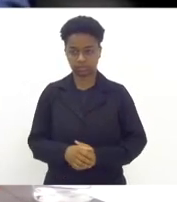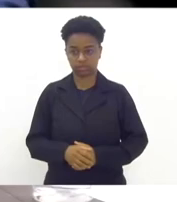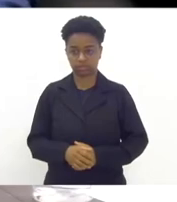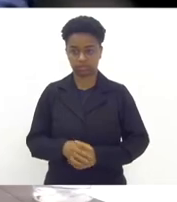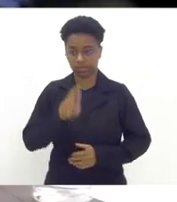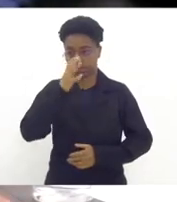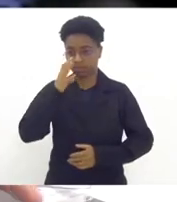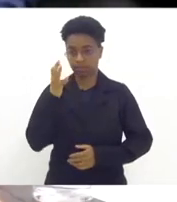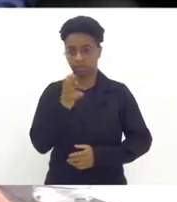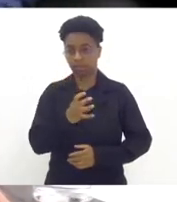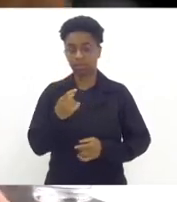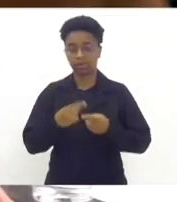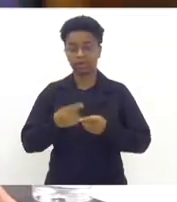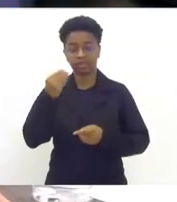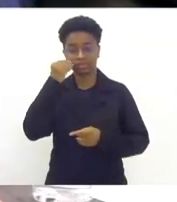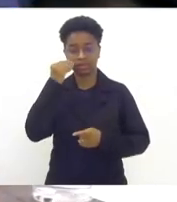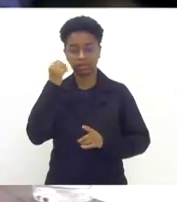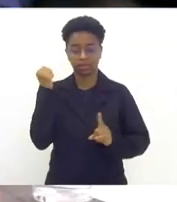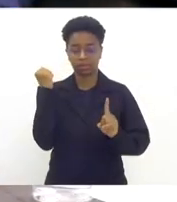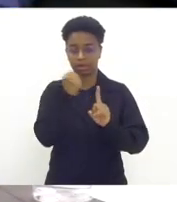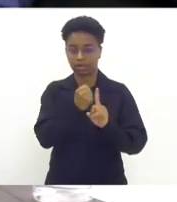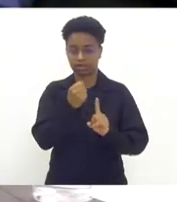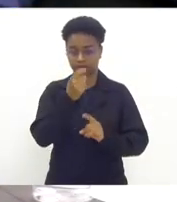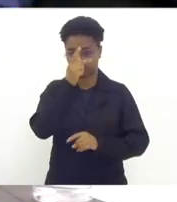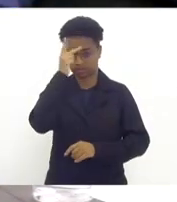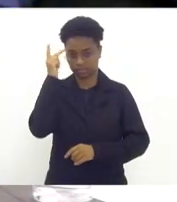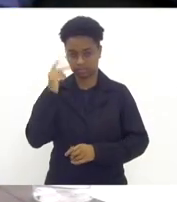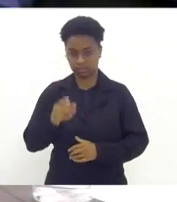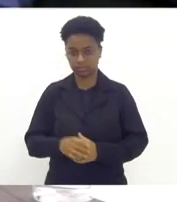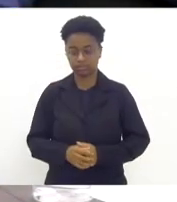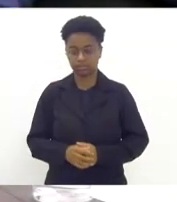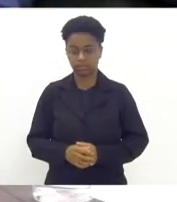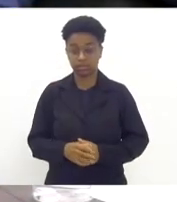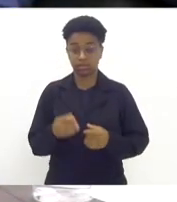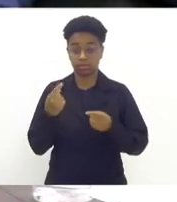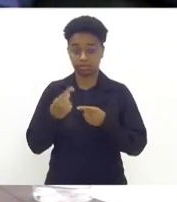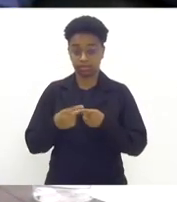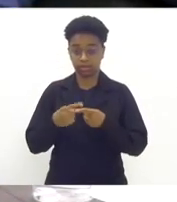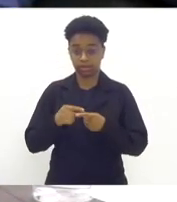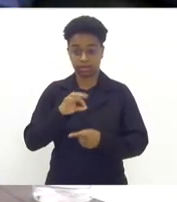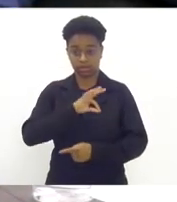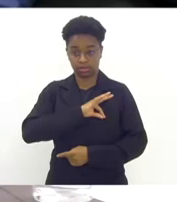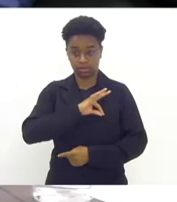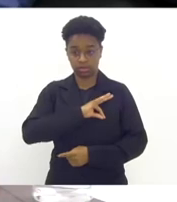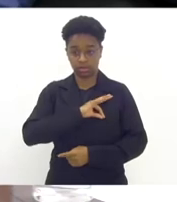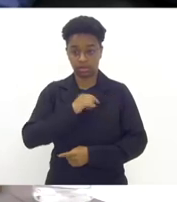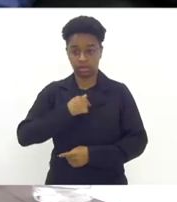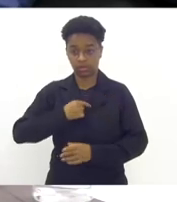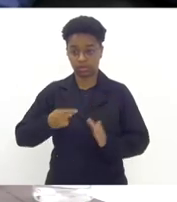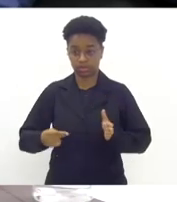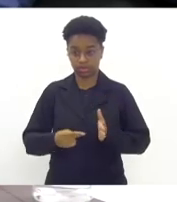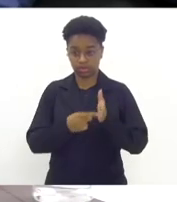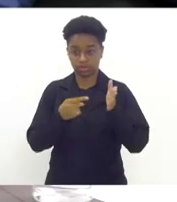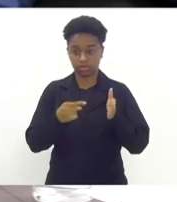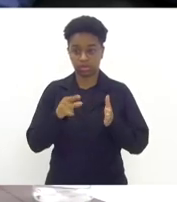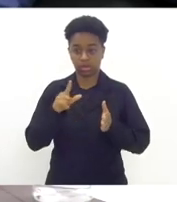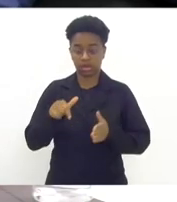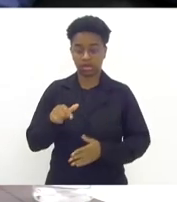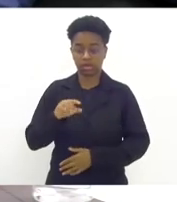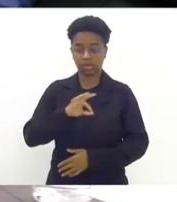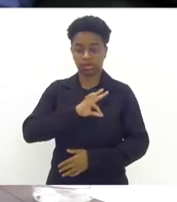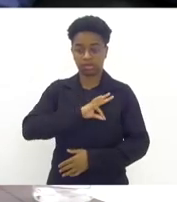Acusado de tentativa de homicídio. Por quê? Esses policiais que eu denunciei foram os mesmos policiais